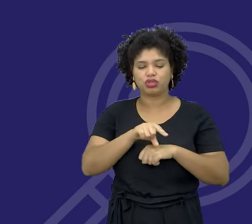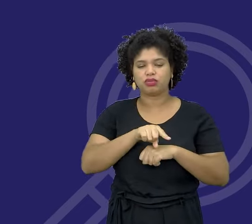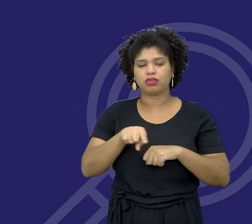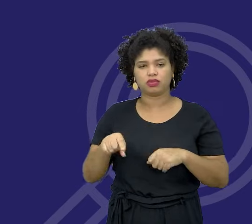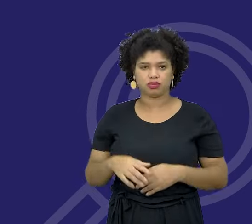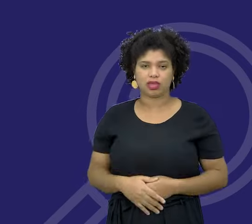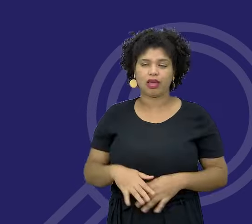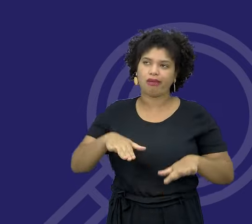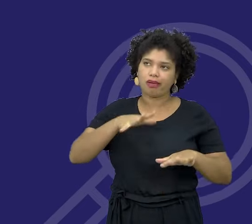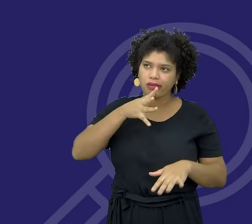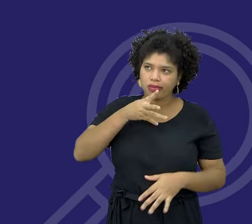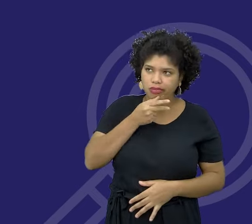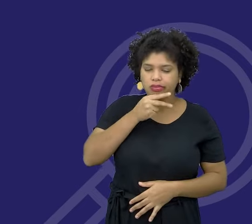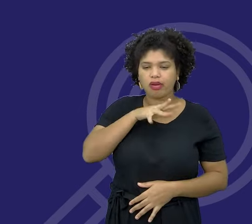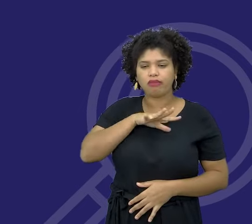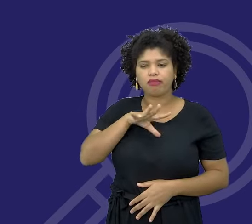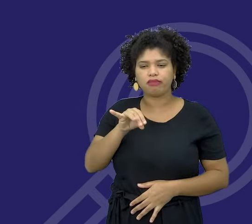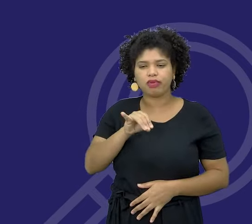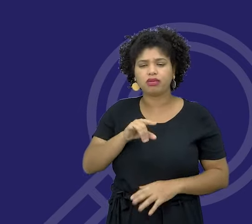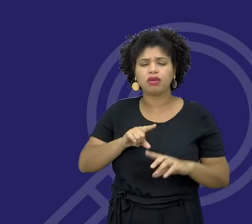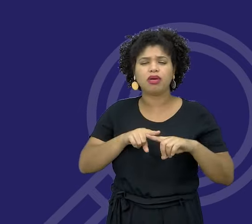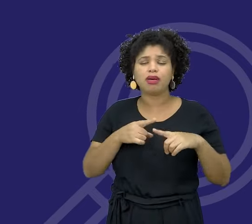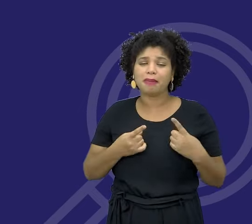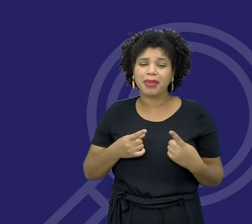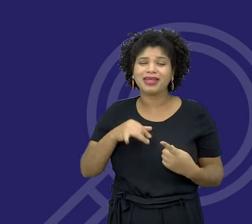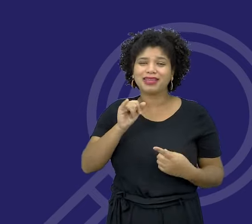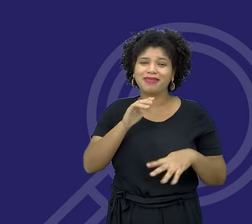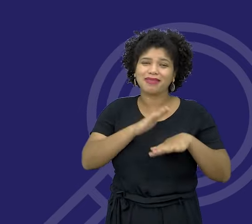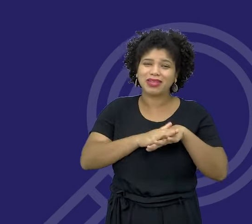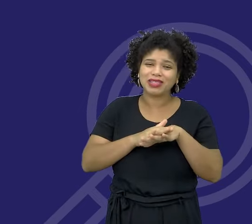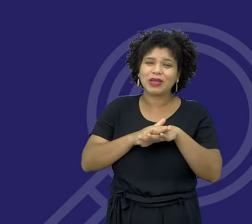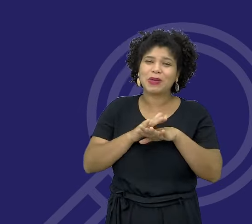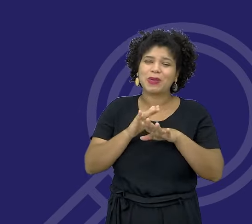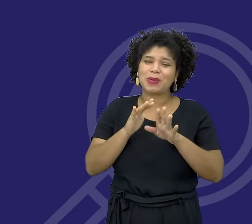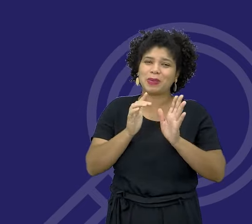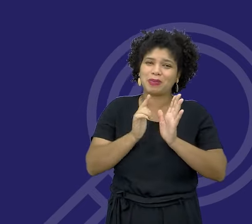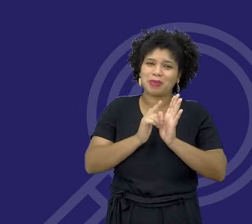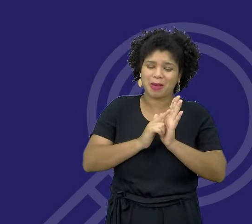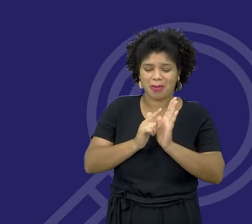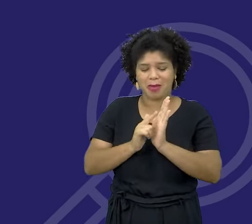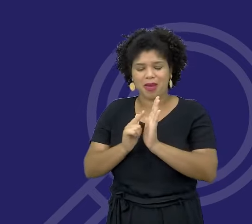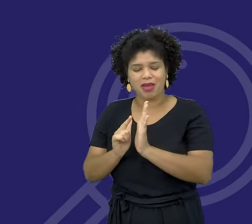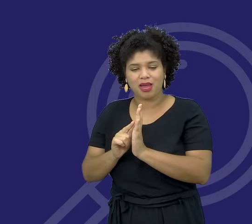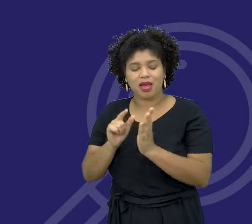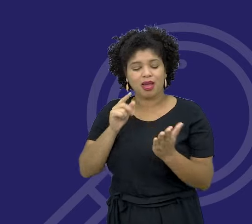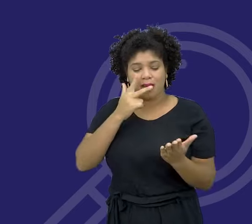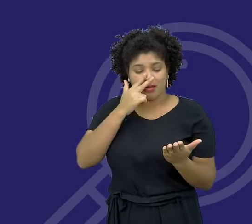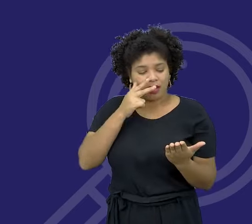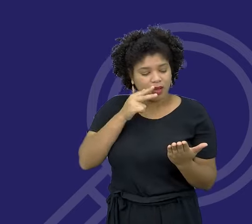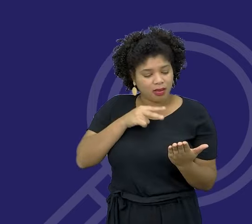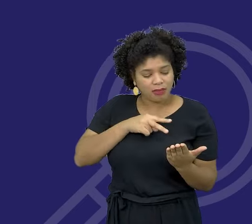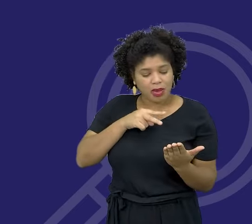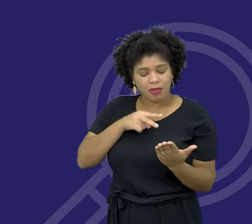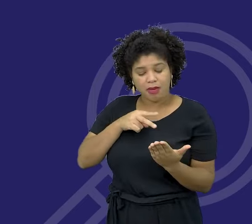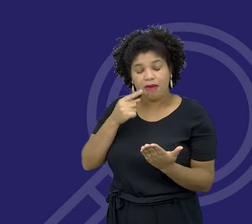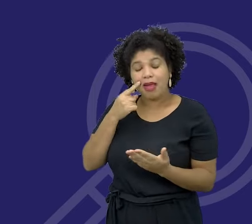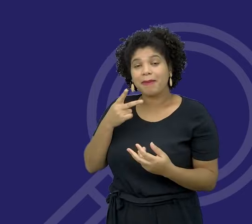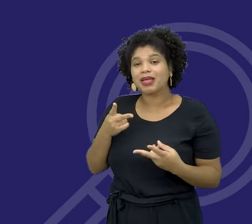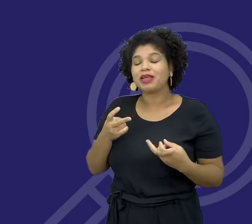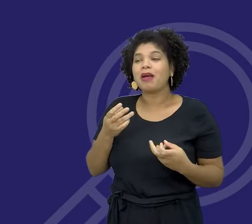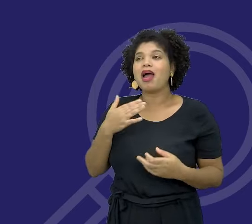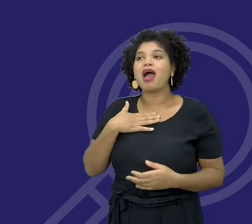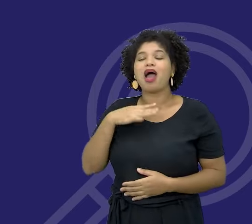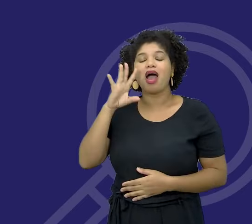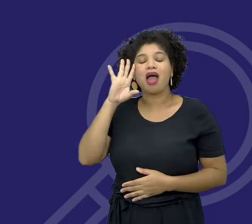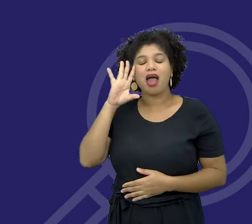Vai demorar um pouquinho mais, mas de repente, se construir no papel, ele consegue verificar melhor esses conceitos de